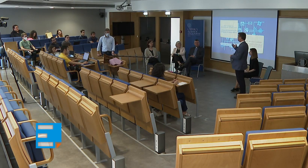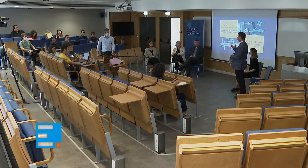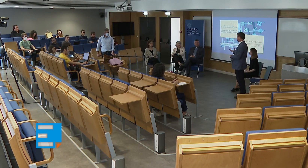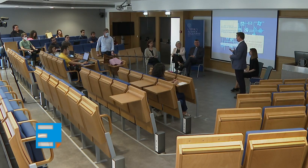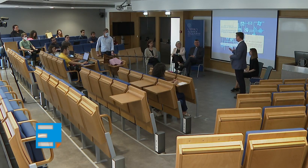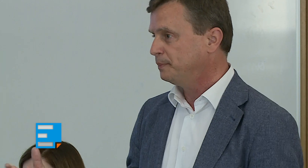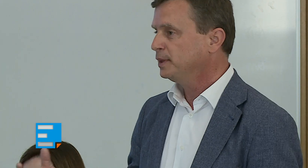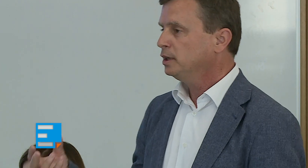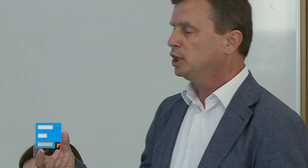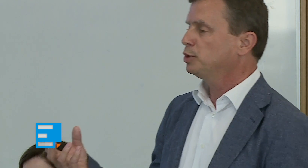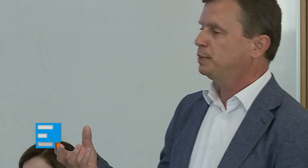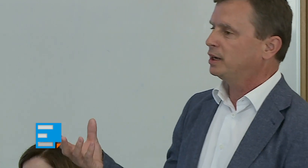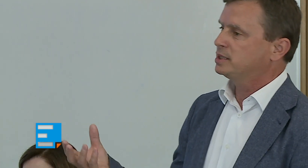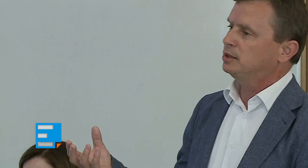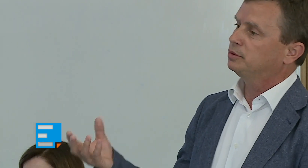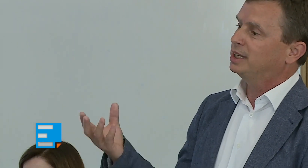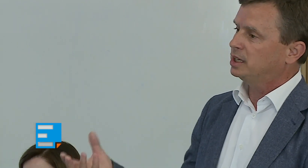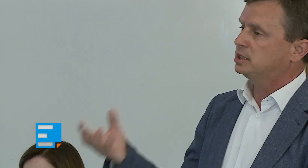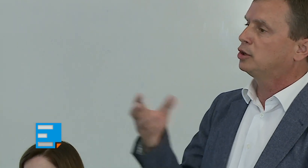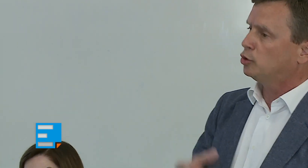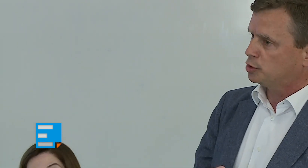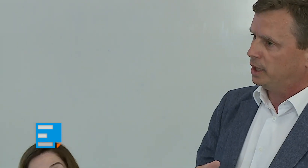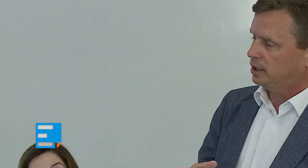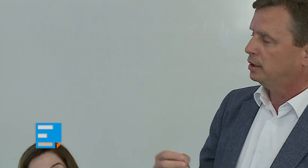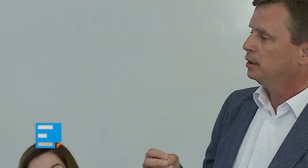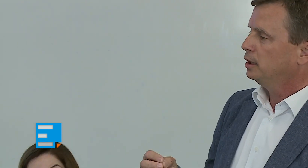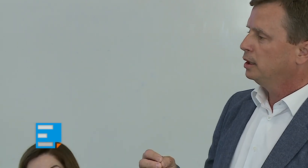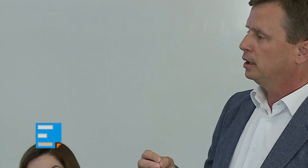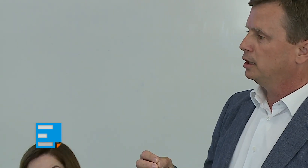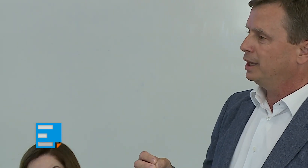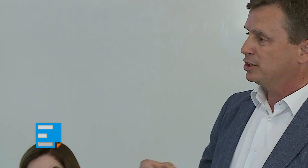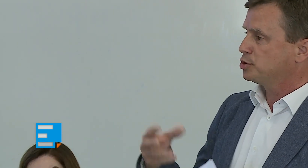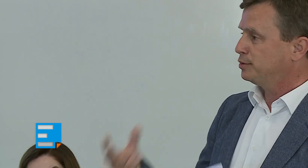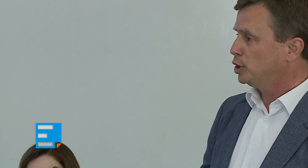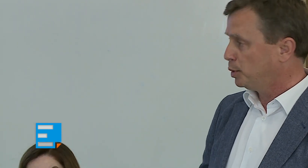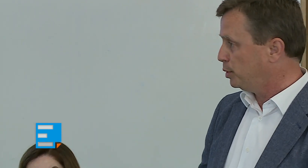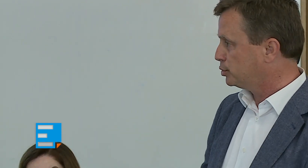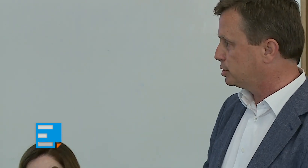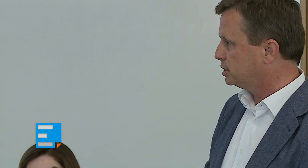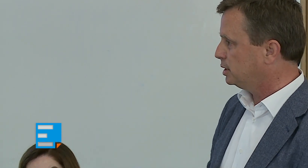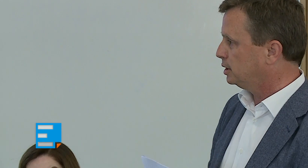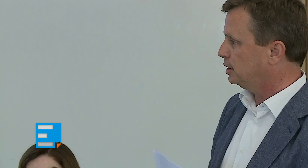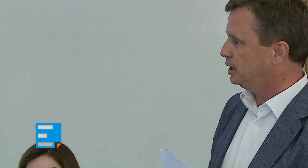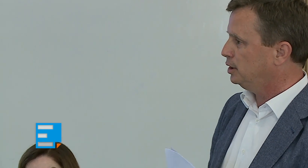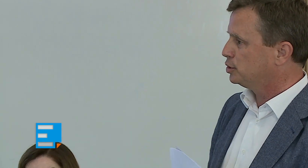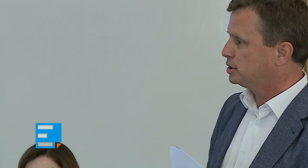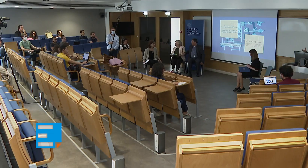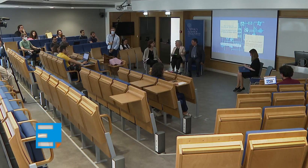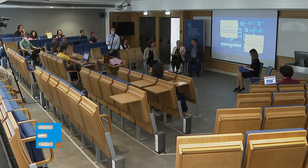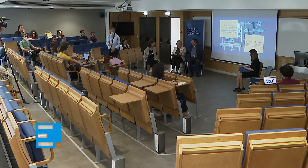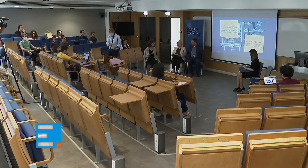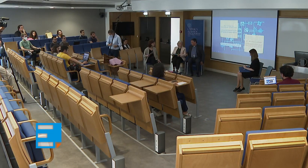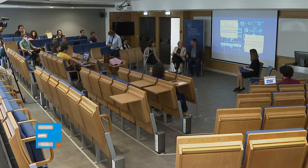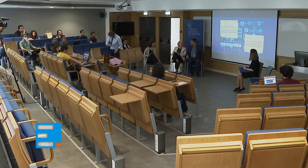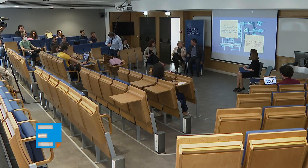Desta vez, a mensagem do Papa para o Dia Mundial das Comunicações Sociais foi analisada numa sala de aula da Faculdade de Ciências Humanas